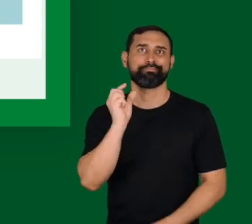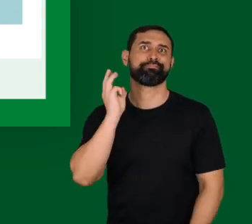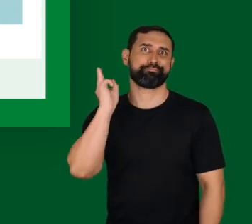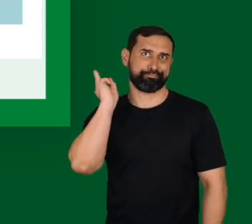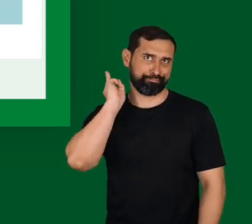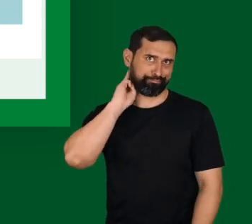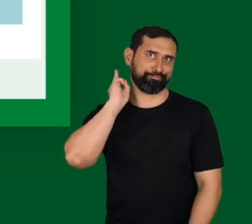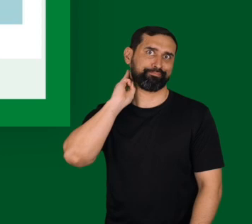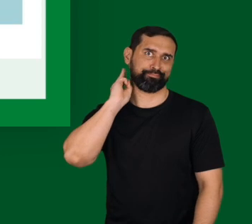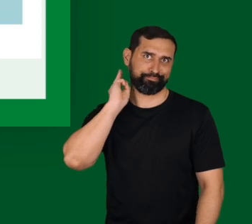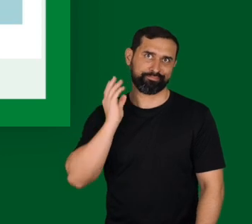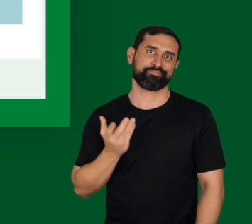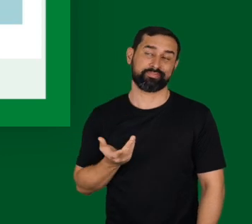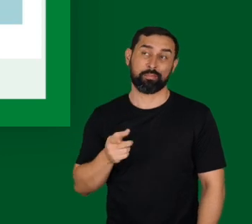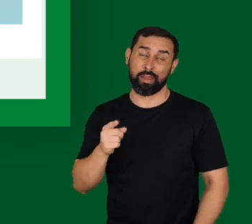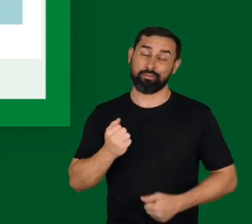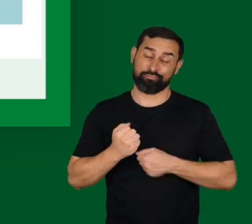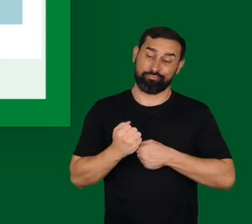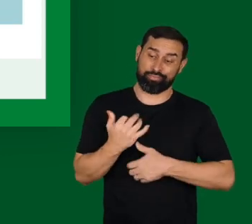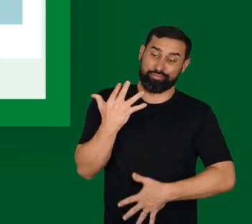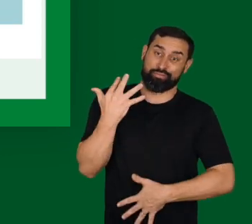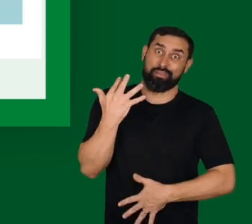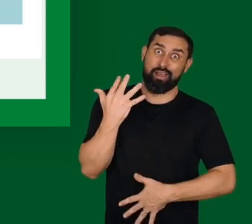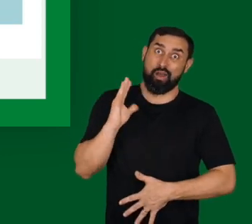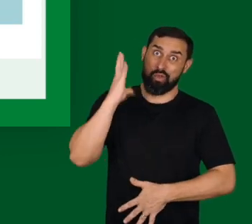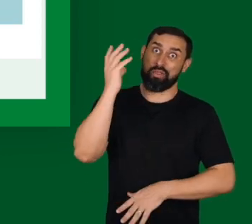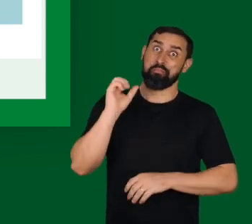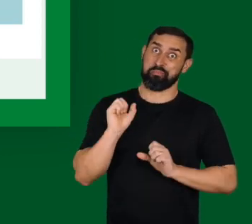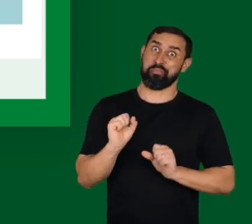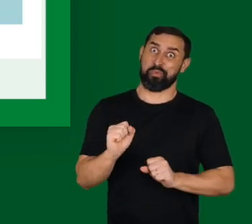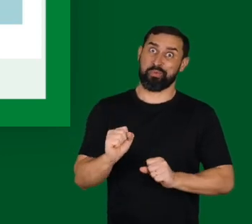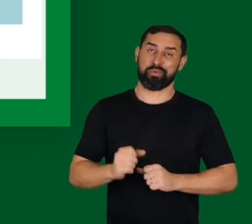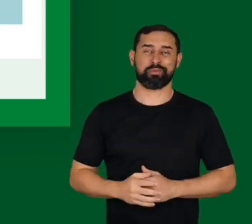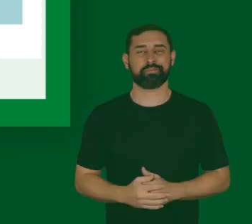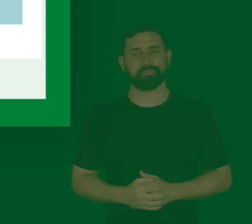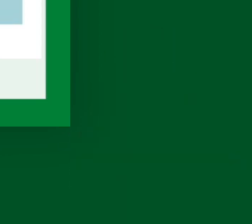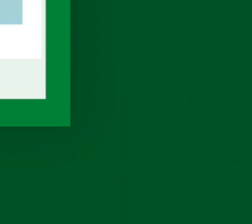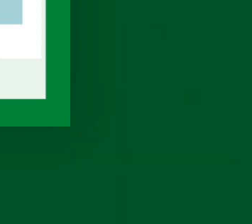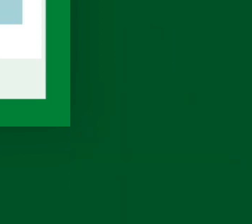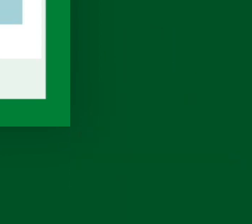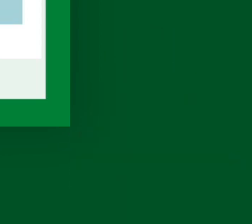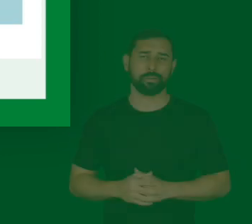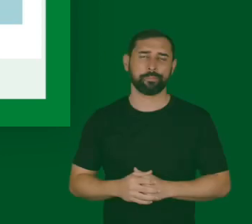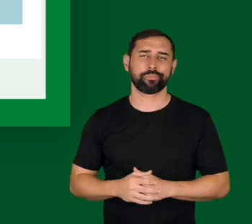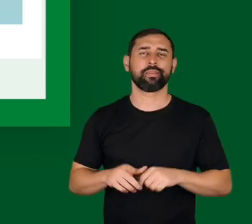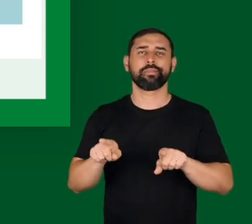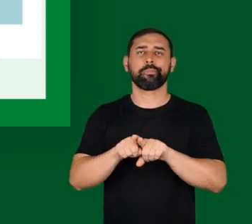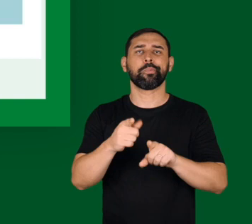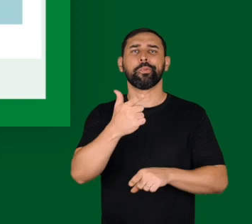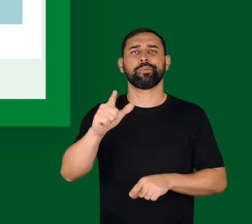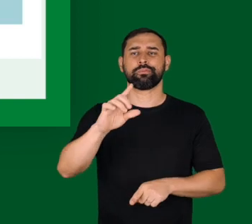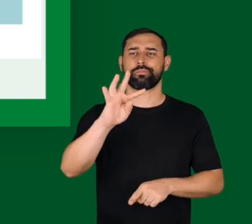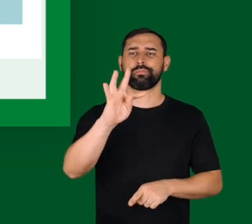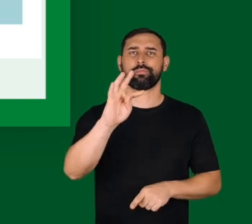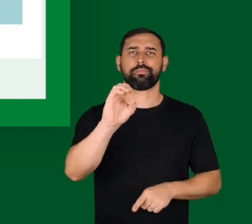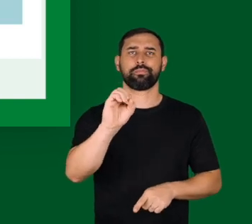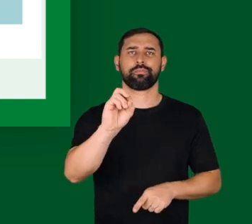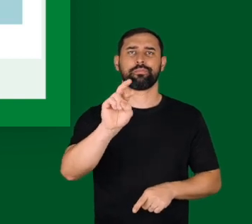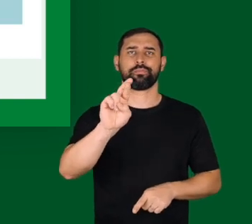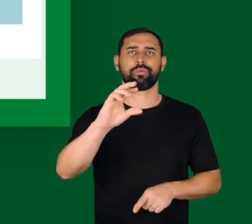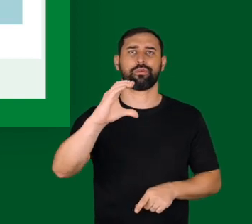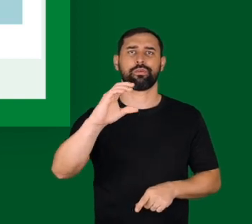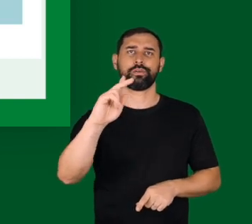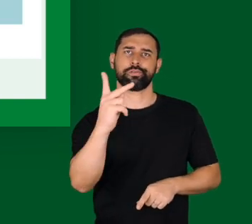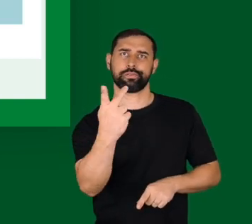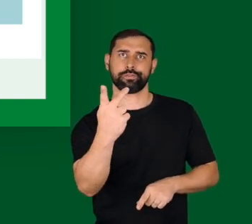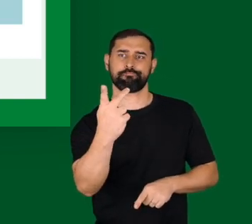risco maior de meningite, mas isso não exclui que a sepse precoce possa acontecer. As infecções por toches, e aí a